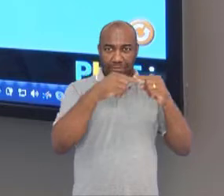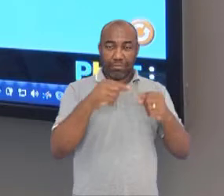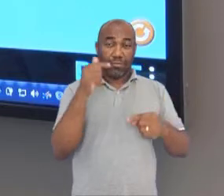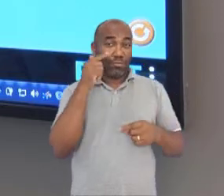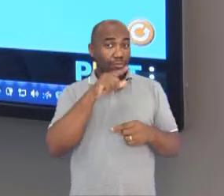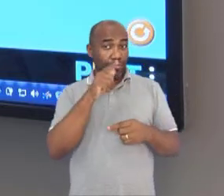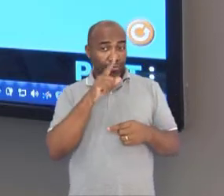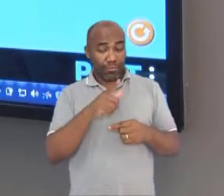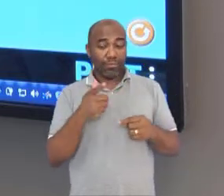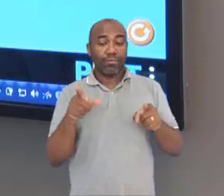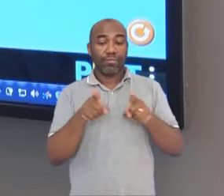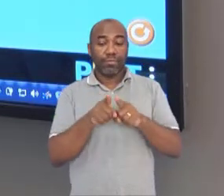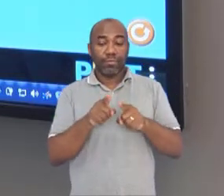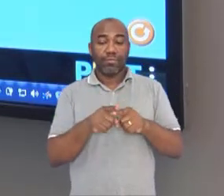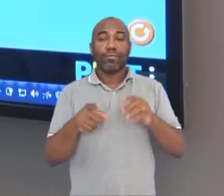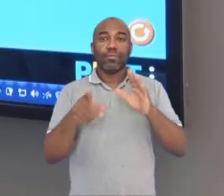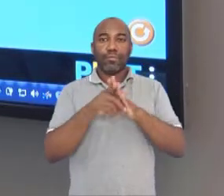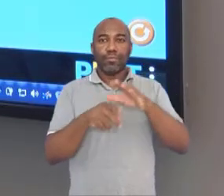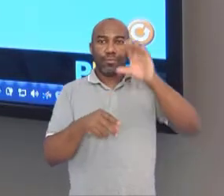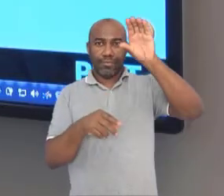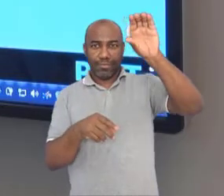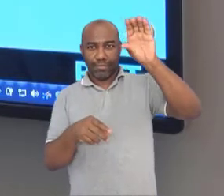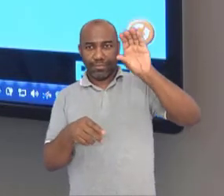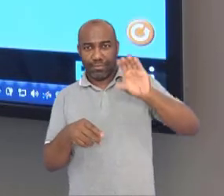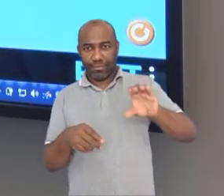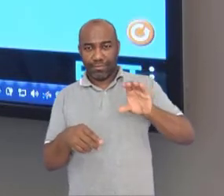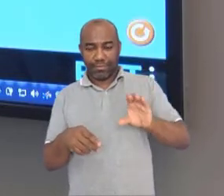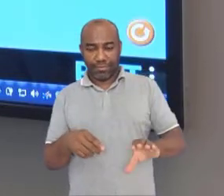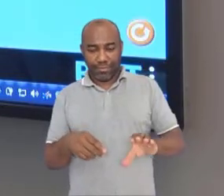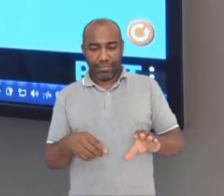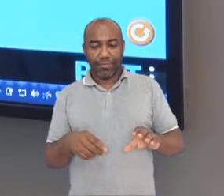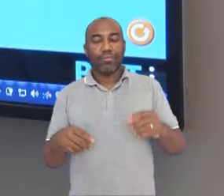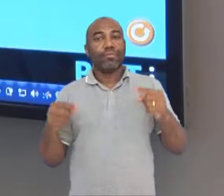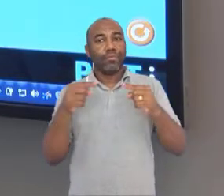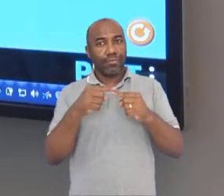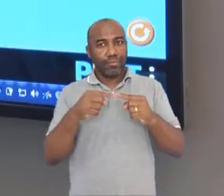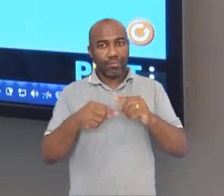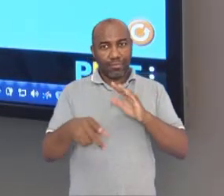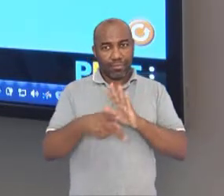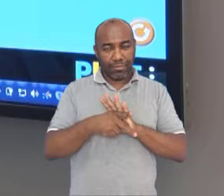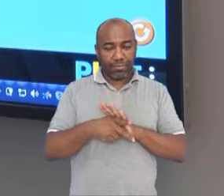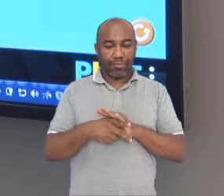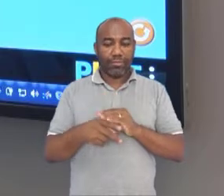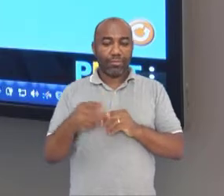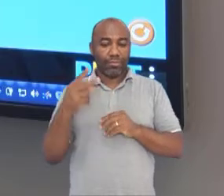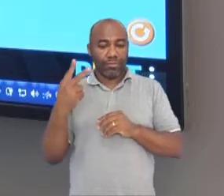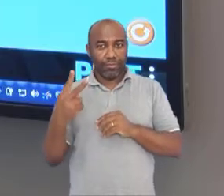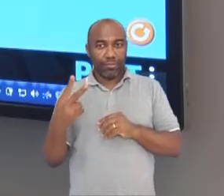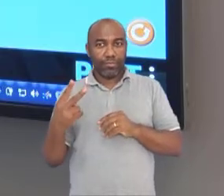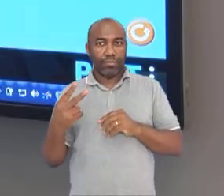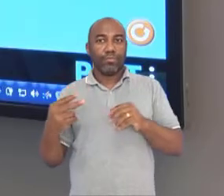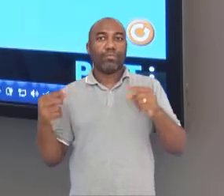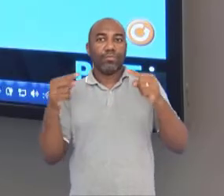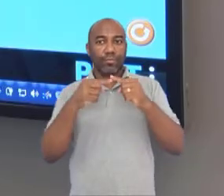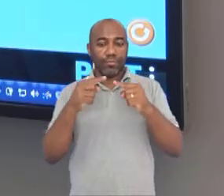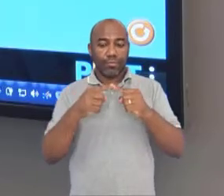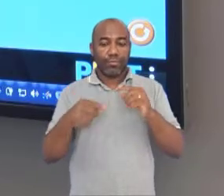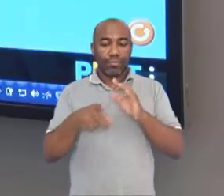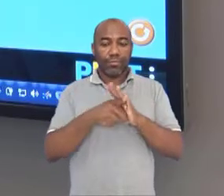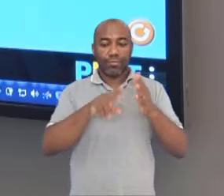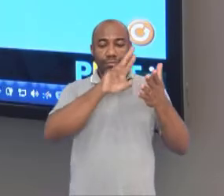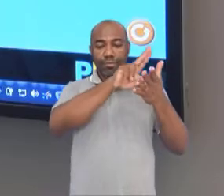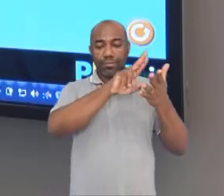a intensidade de corrente elétrica 1, a intensidade de corrente elétrica 2, a intensidade de